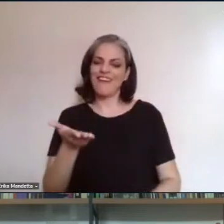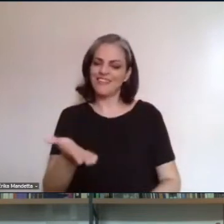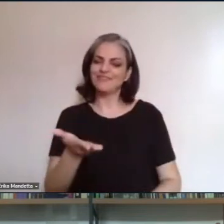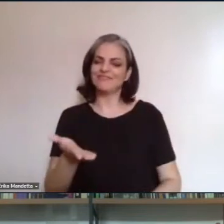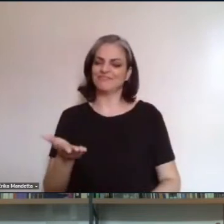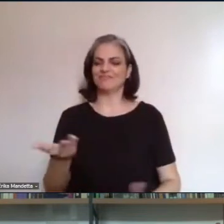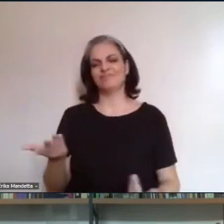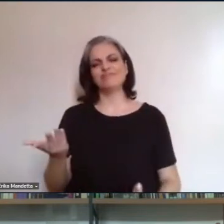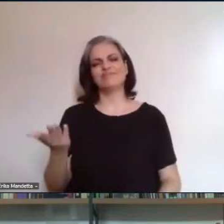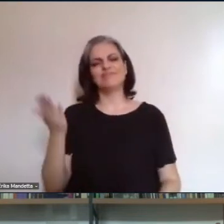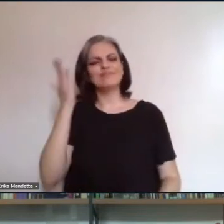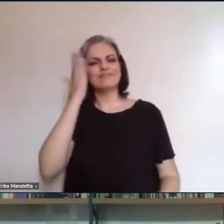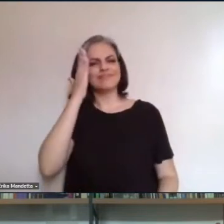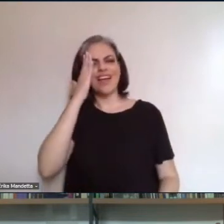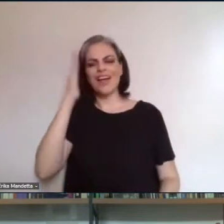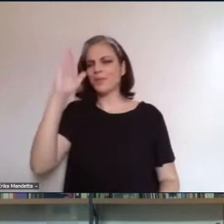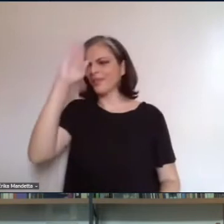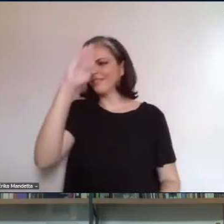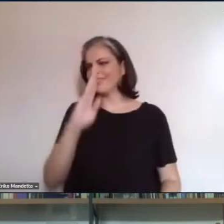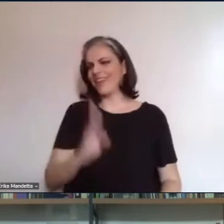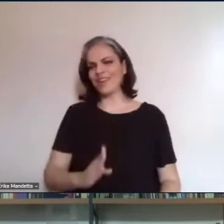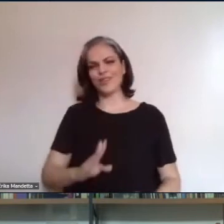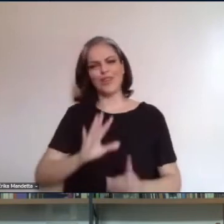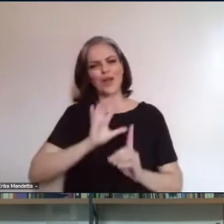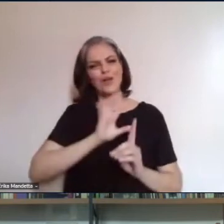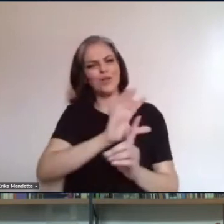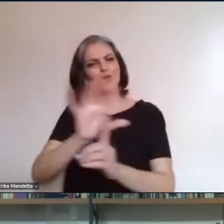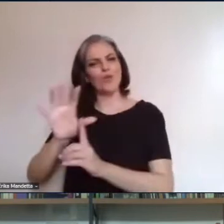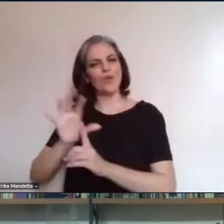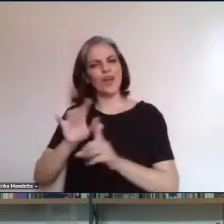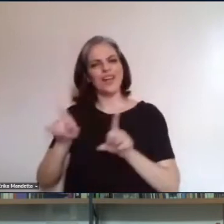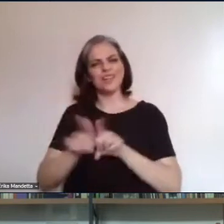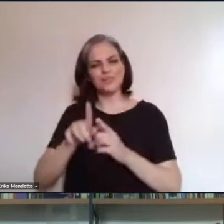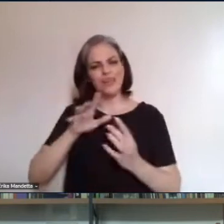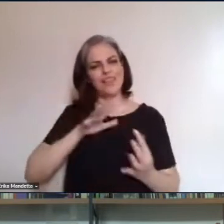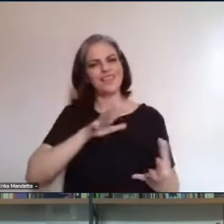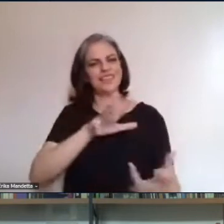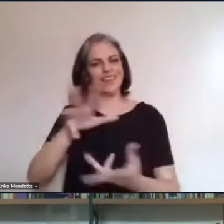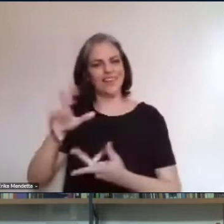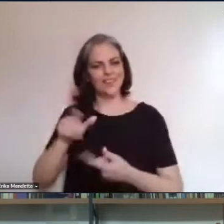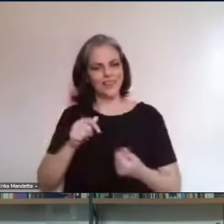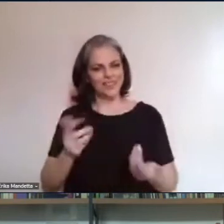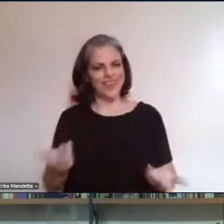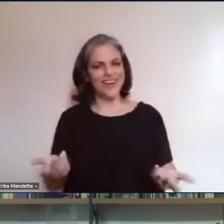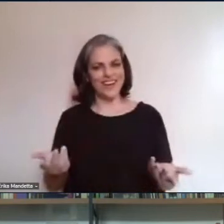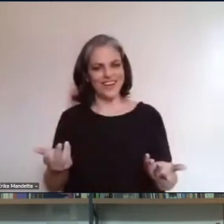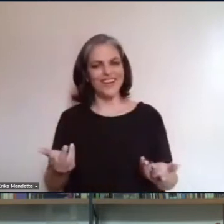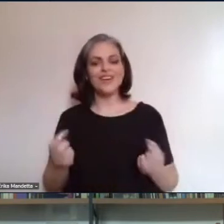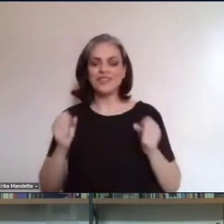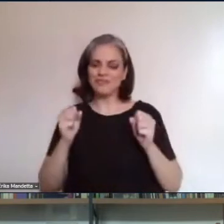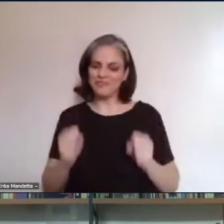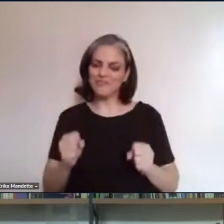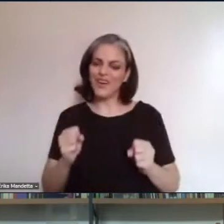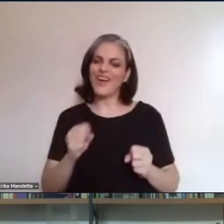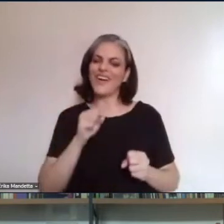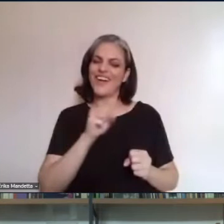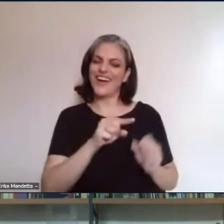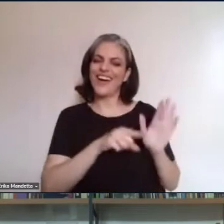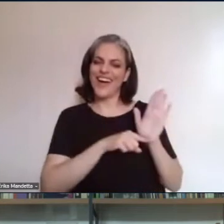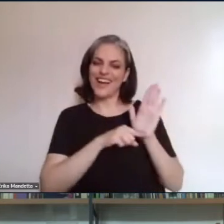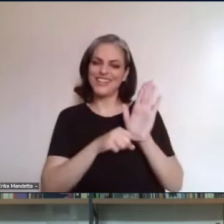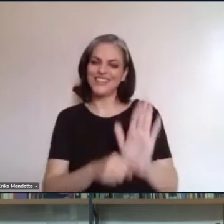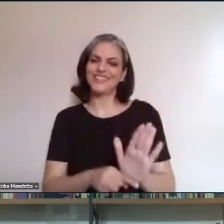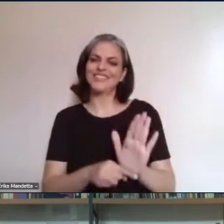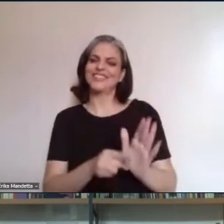hoje em dia, ela é nacional e, obviamente, internacional, vai poder nos prestigiar com